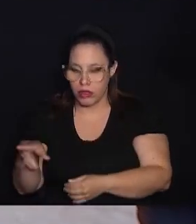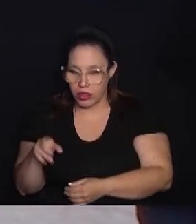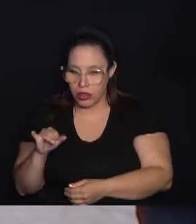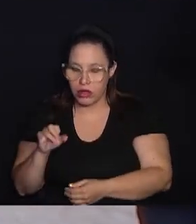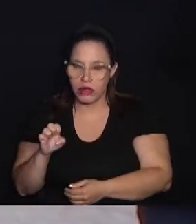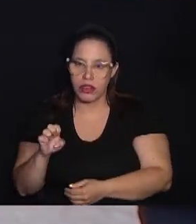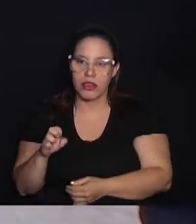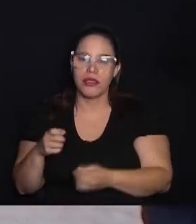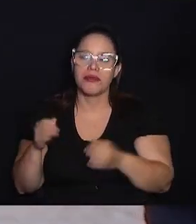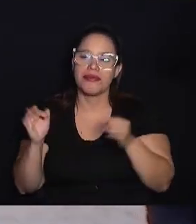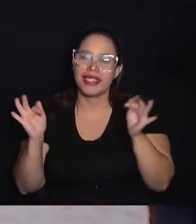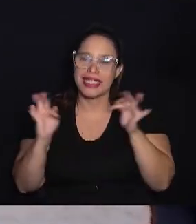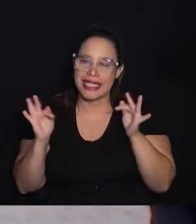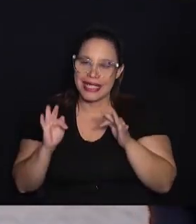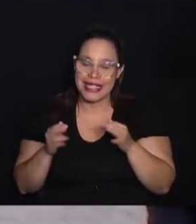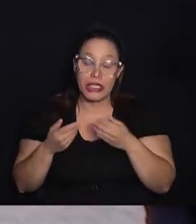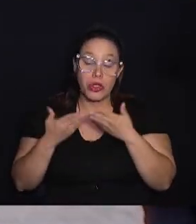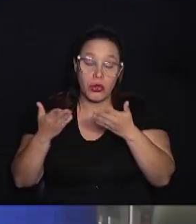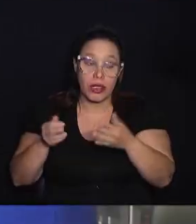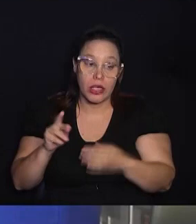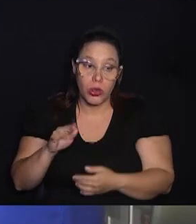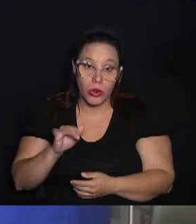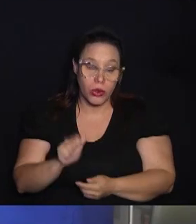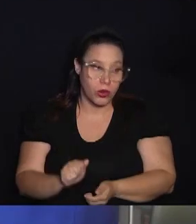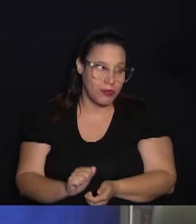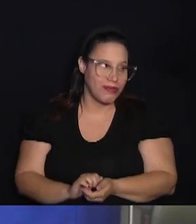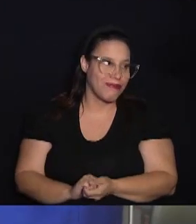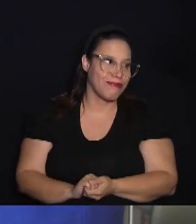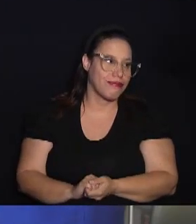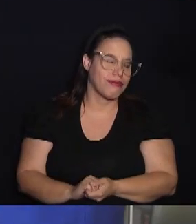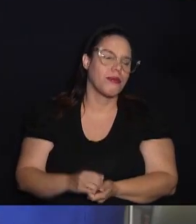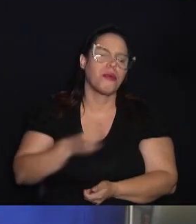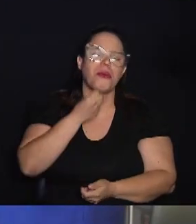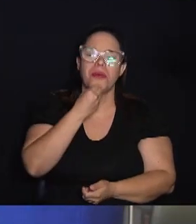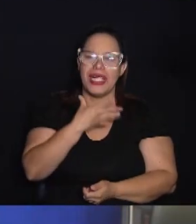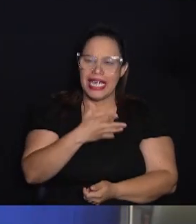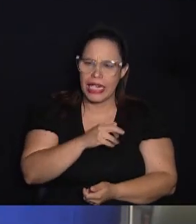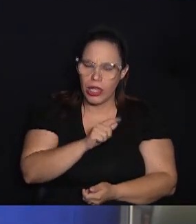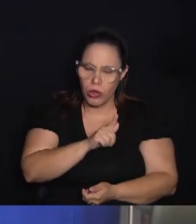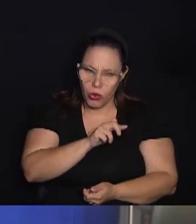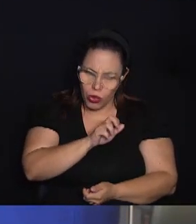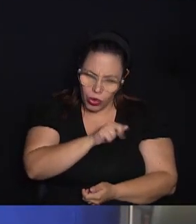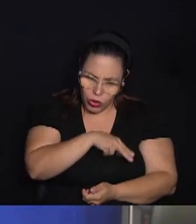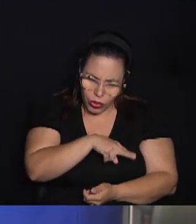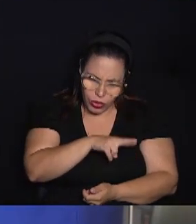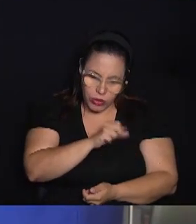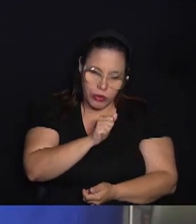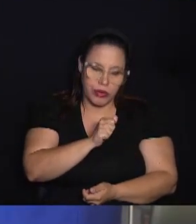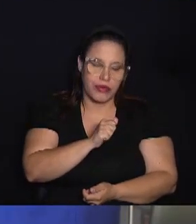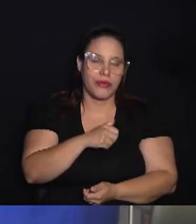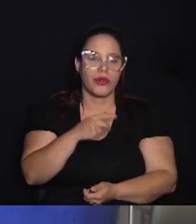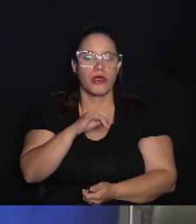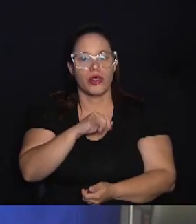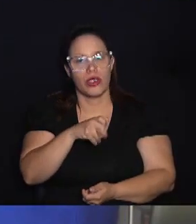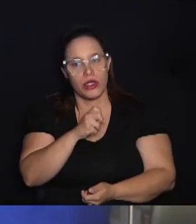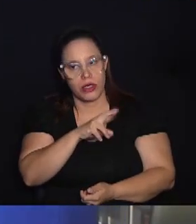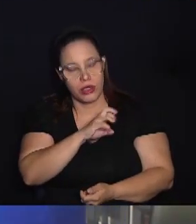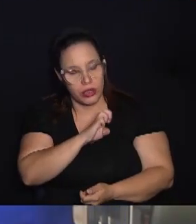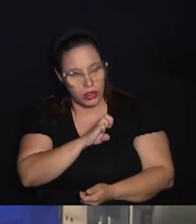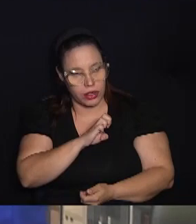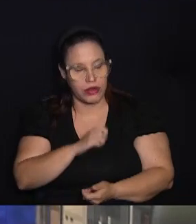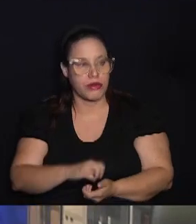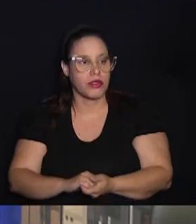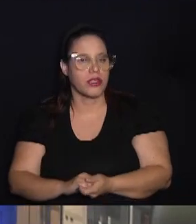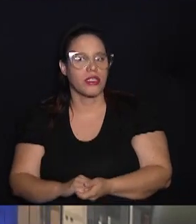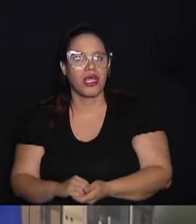seja feliz é com você Rúbia Valeu Luana Galiza Obrigada Joyce todo pessoal aí do Centro de Saúde né